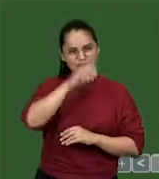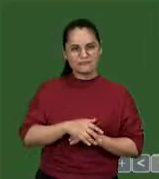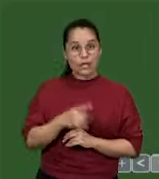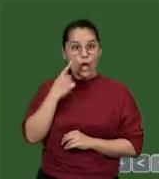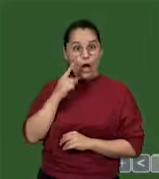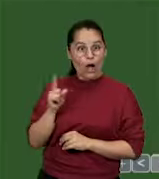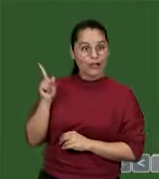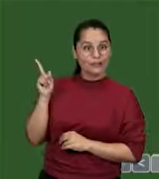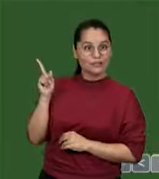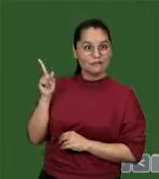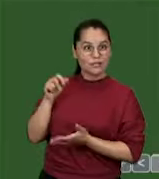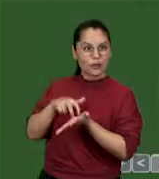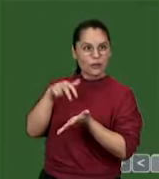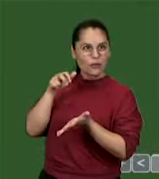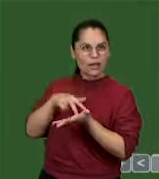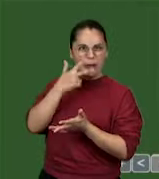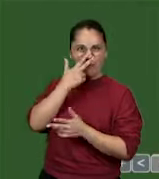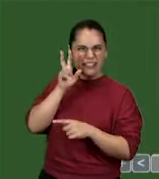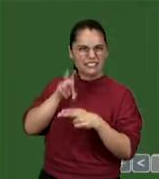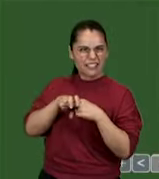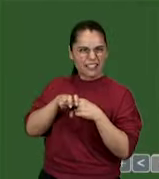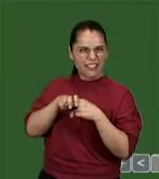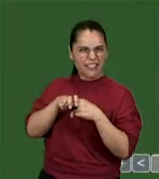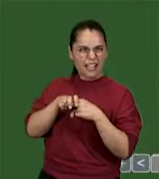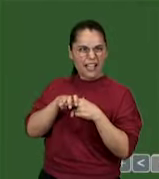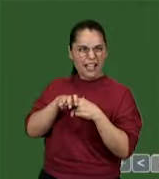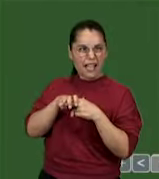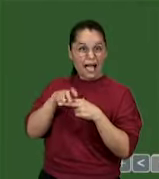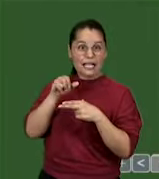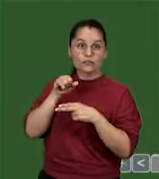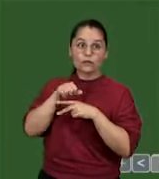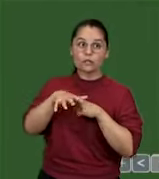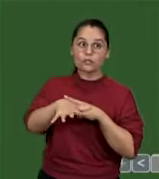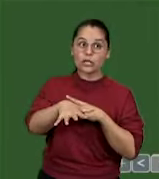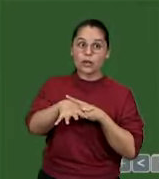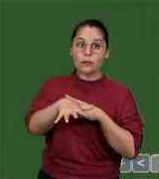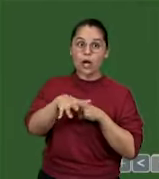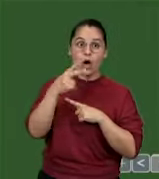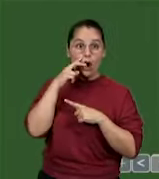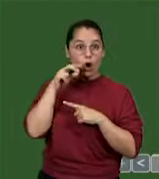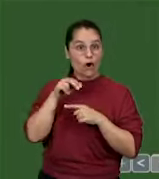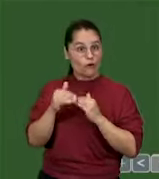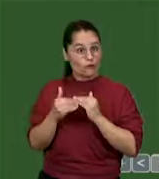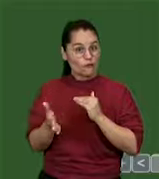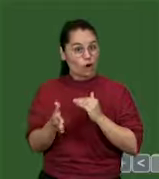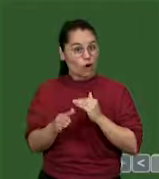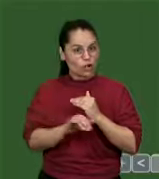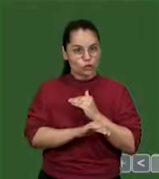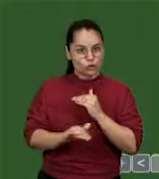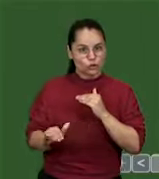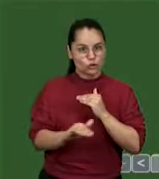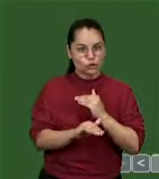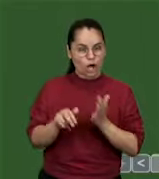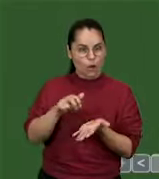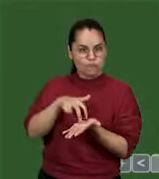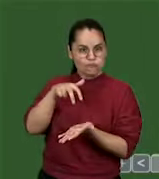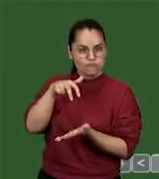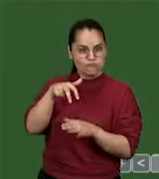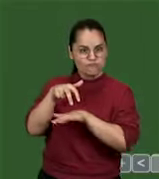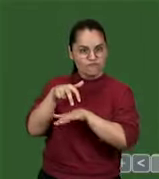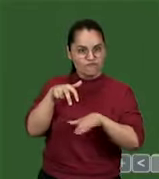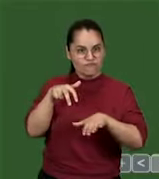personagem pulando. Pô, parece que ele está sentado, mas se eu fizer uma sombra aqui, aí mostra que ele está fora do chão. Ah, legal, aí pode ser que ele esteja pulando.